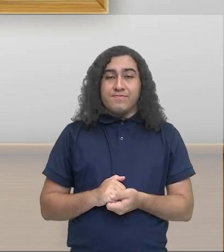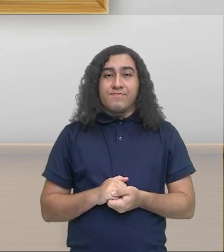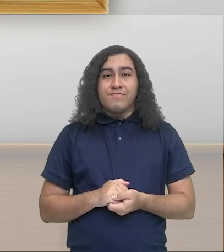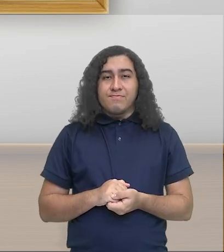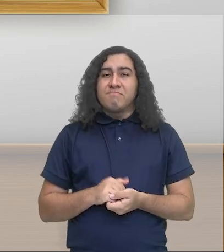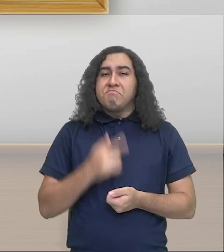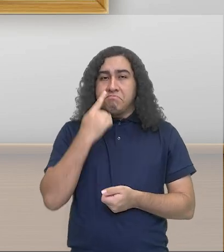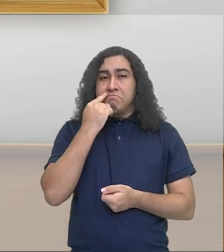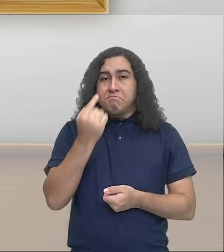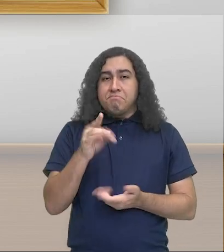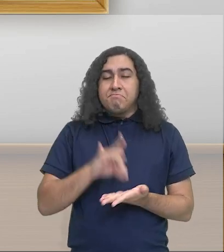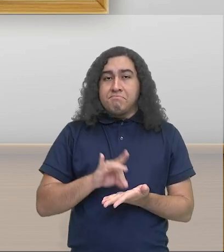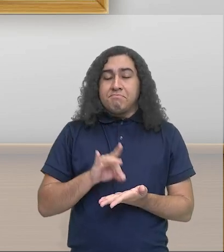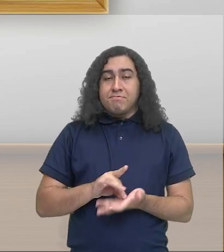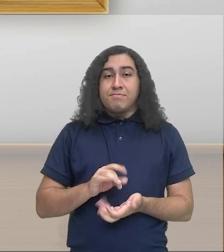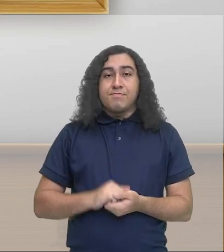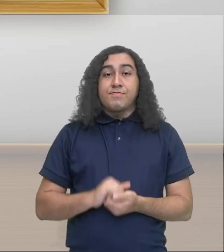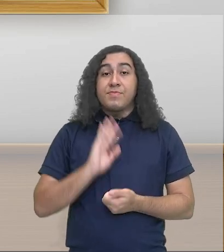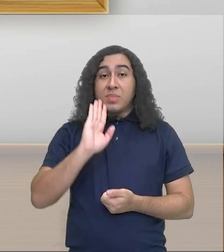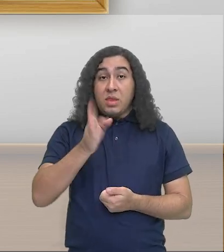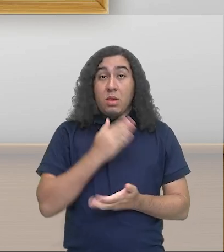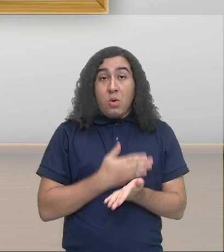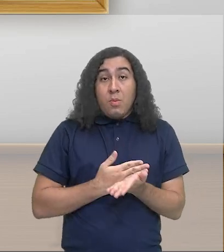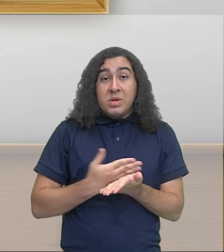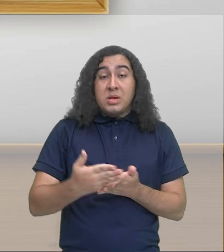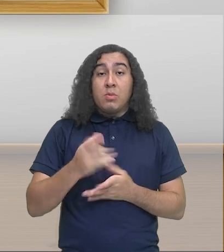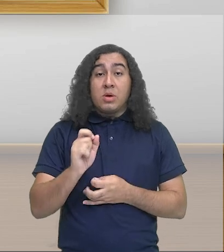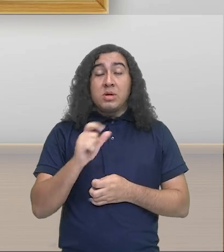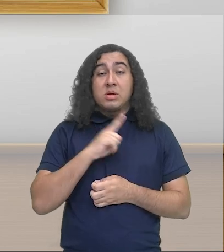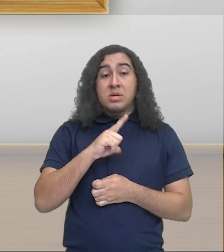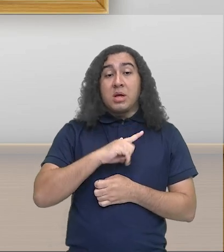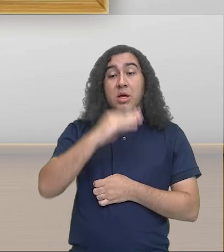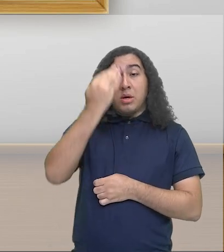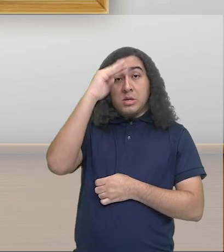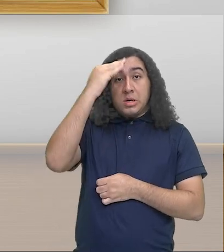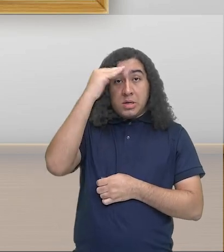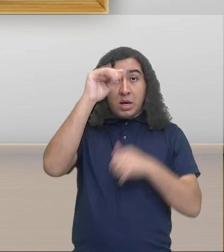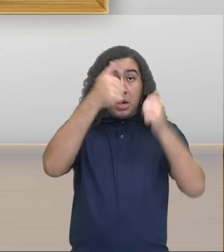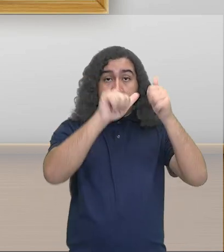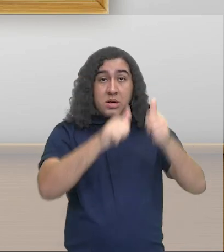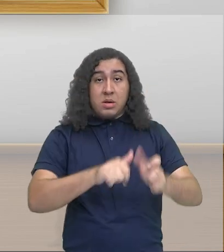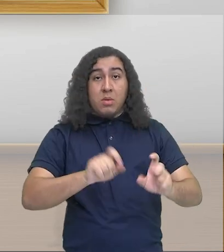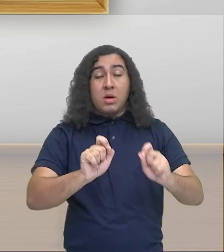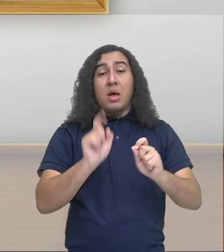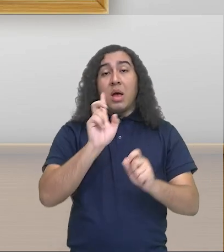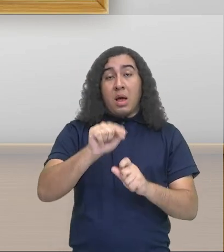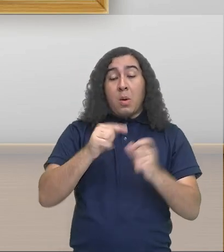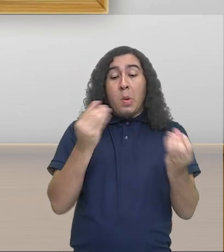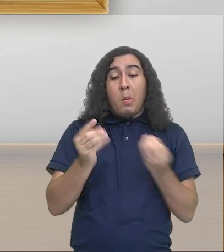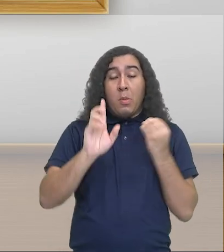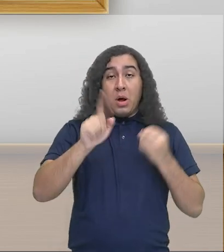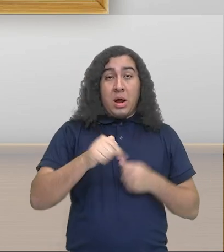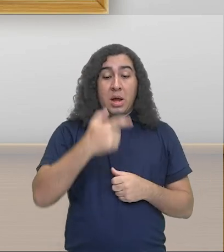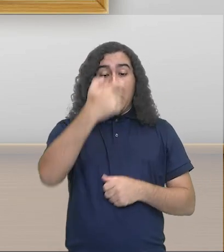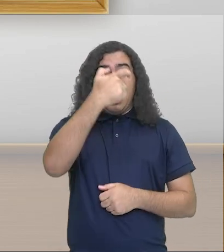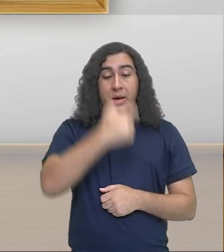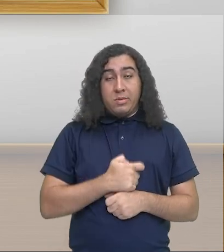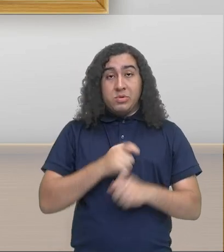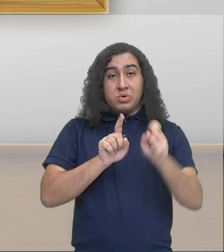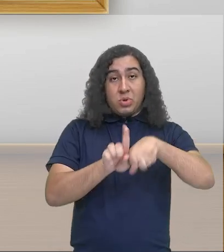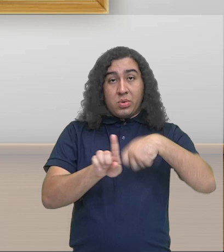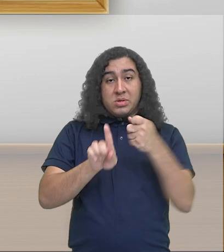só que interessante. Já começamos aqui a desmistificar a construção do eu social,